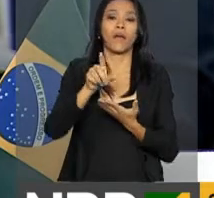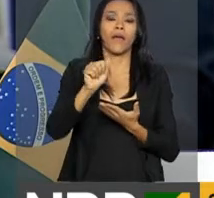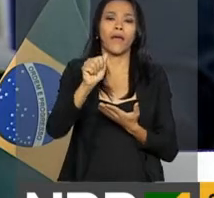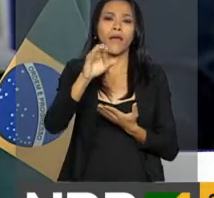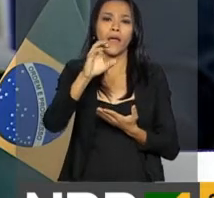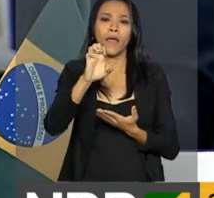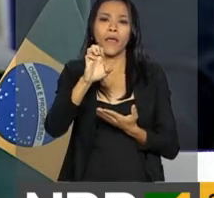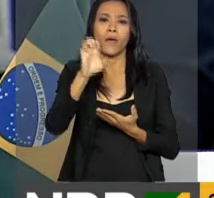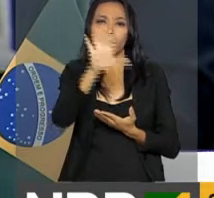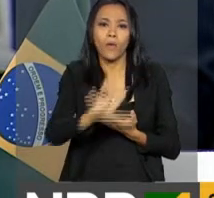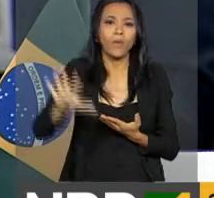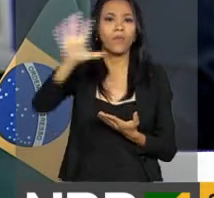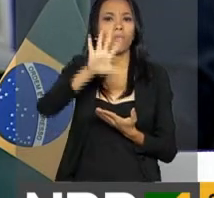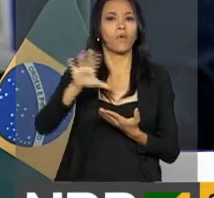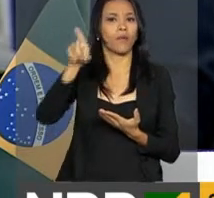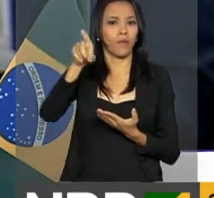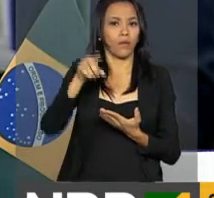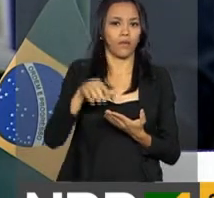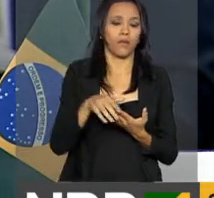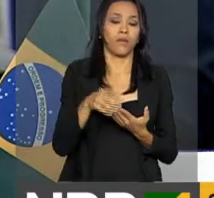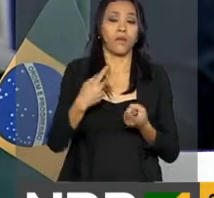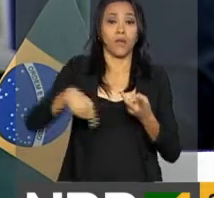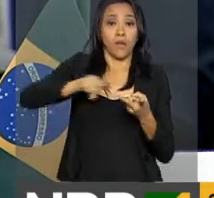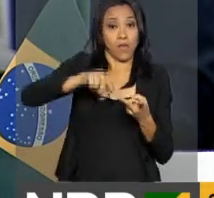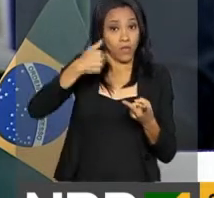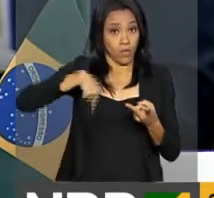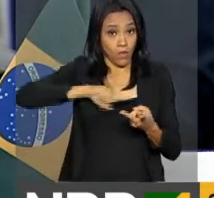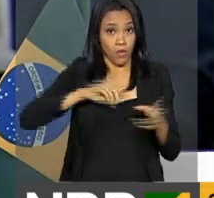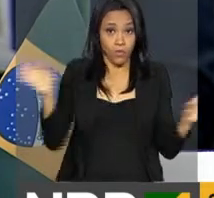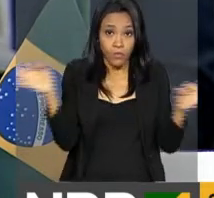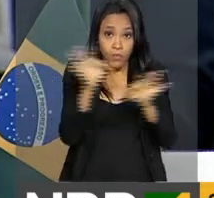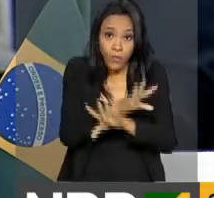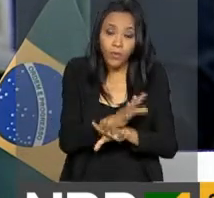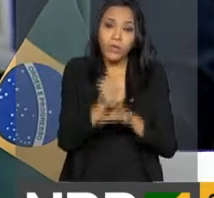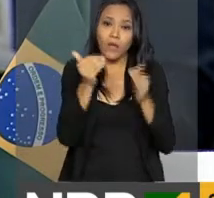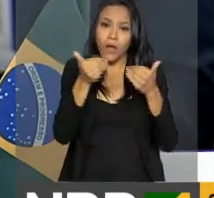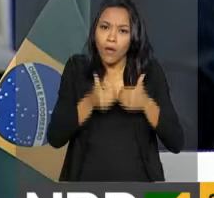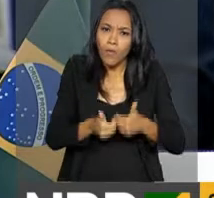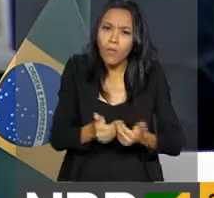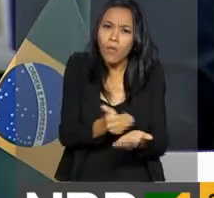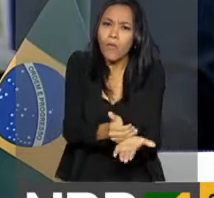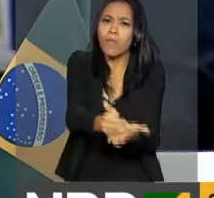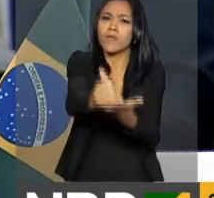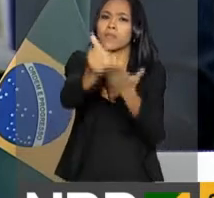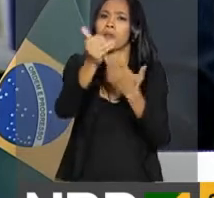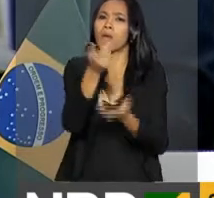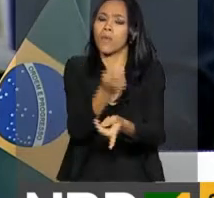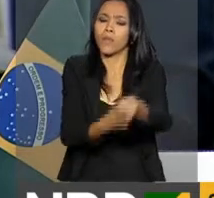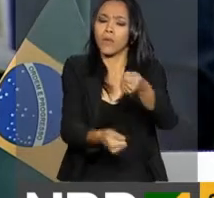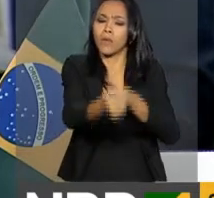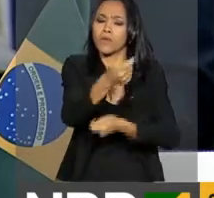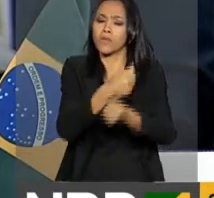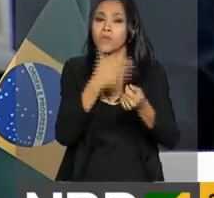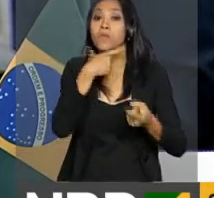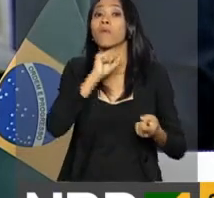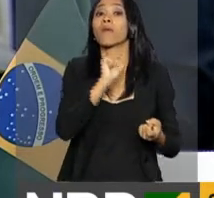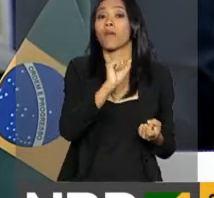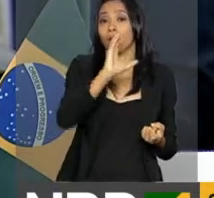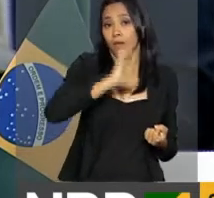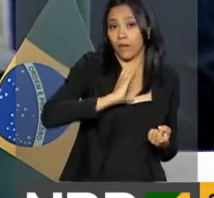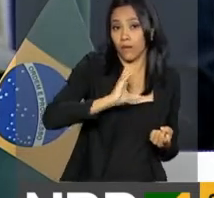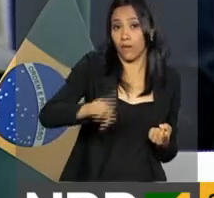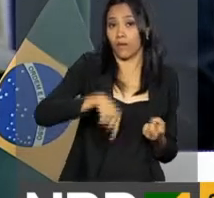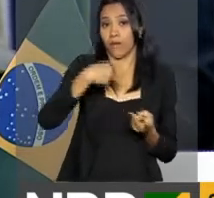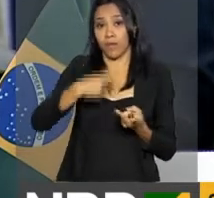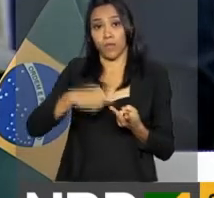seguem todas adiante. Estamos prontos para dar início a negociações comerciais com o Canadá e com a Coreia